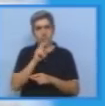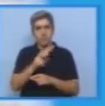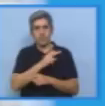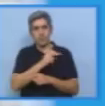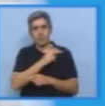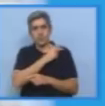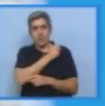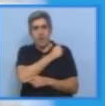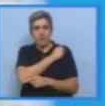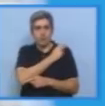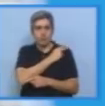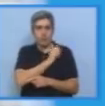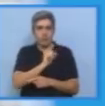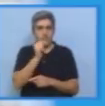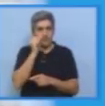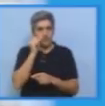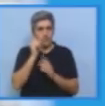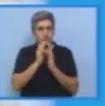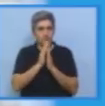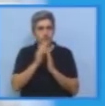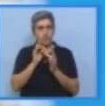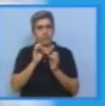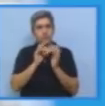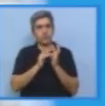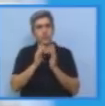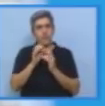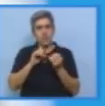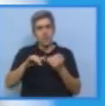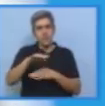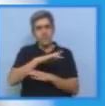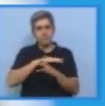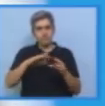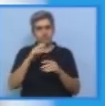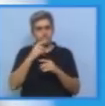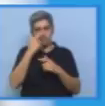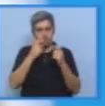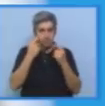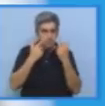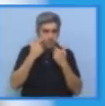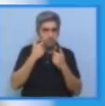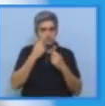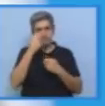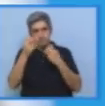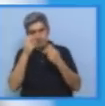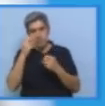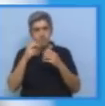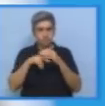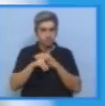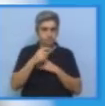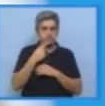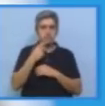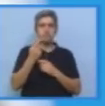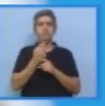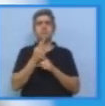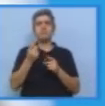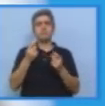da sinagoga, Jesus encontrou grande alvoroço, com gente que chorava e gritava. Ao entrar, perguntou-lhes: "Por